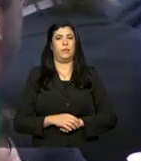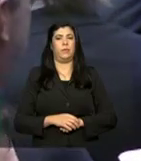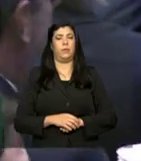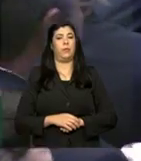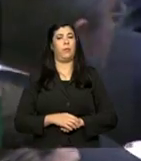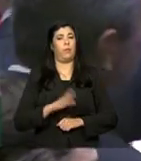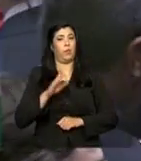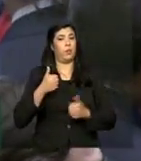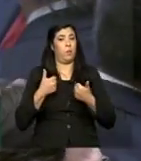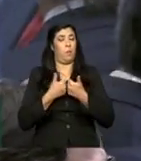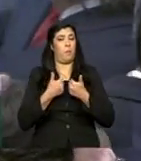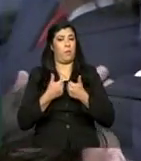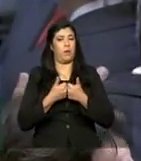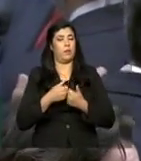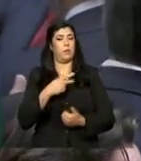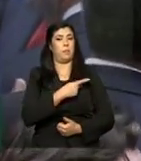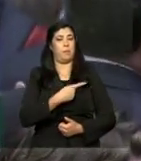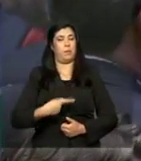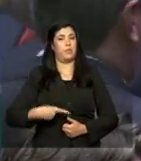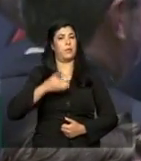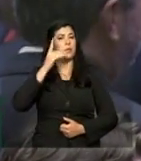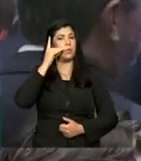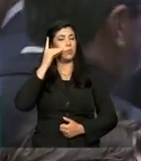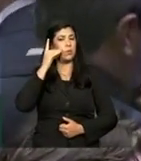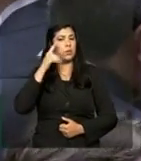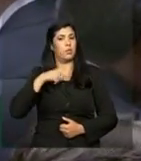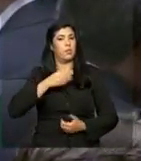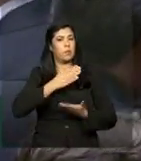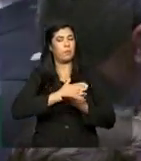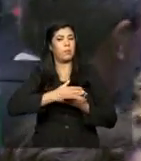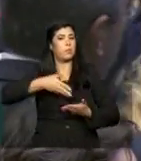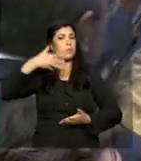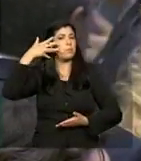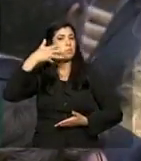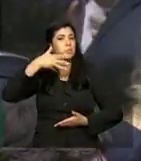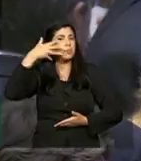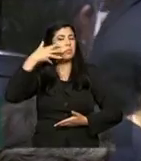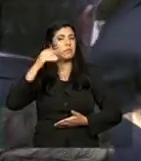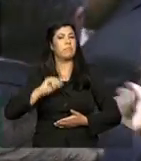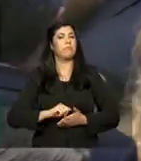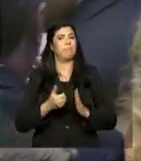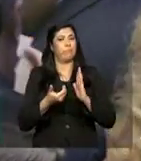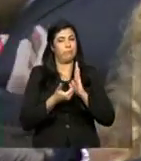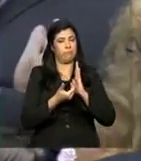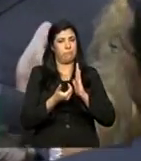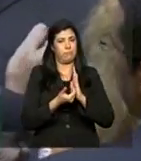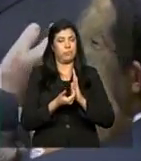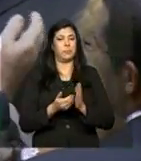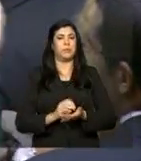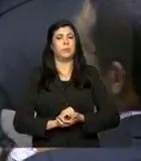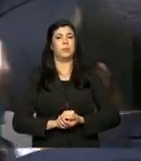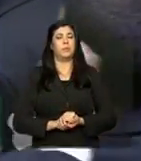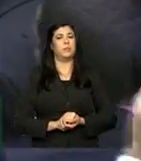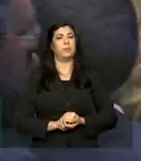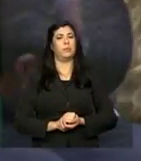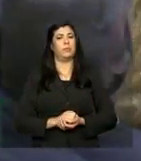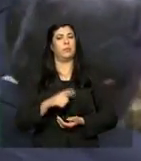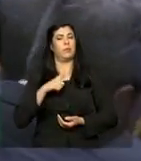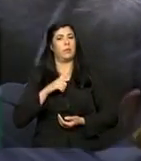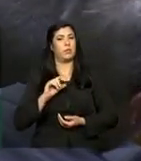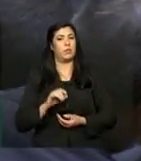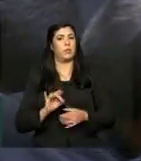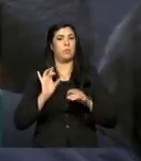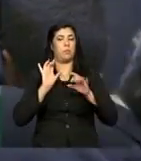E daqui a pouco, Luciano, a presidenta Dilma Rousseff vai discursar para o parlamento na cerimônia